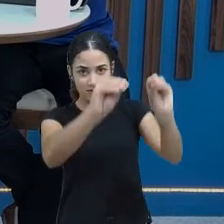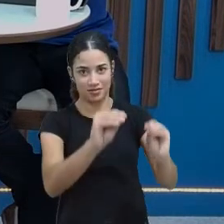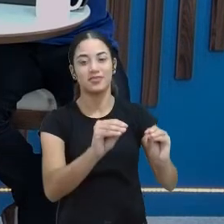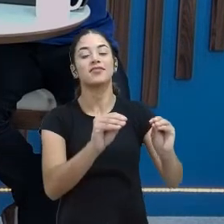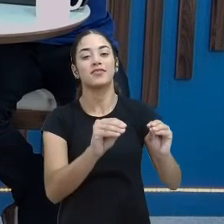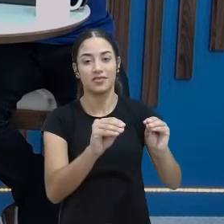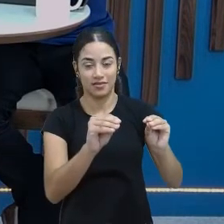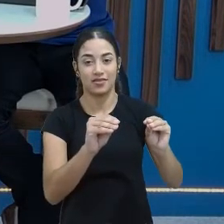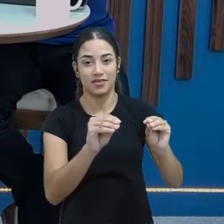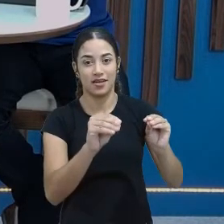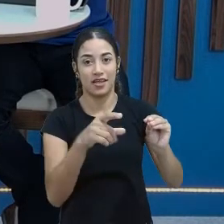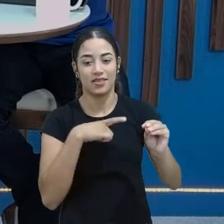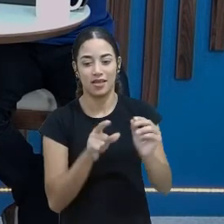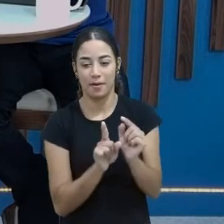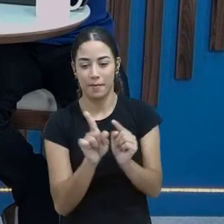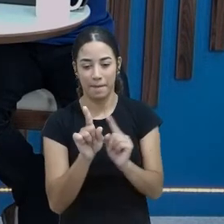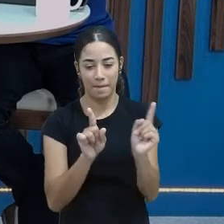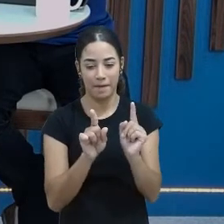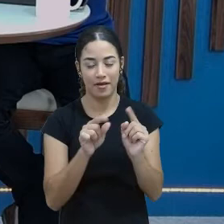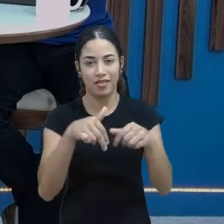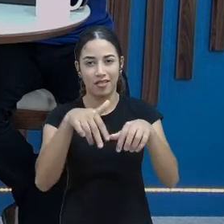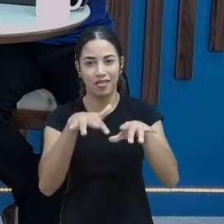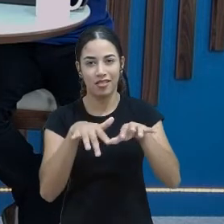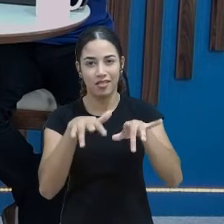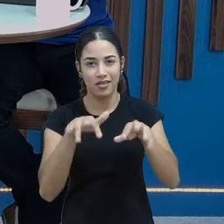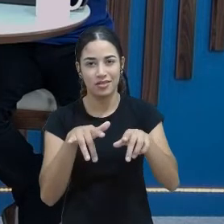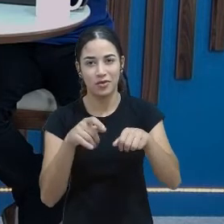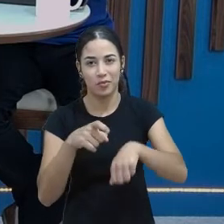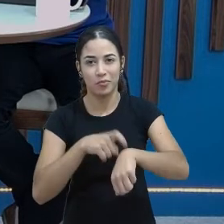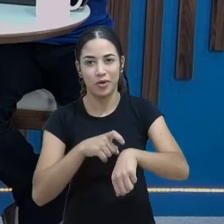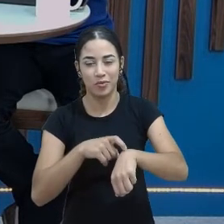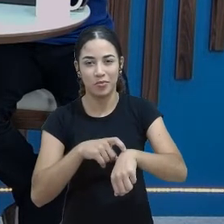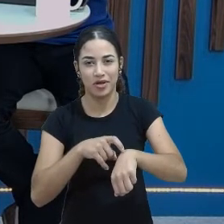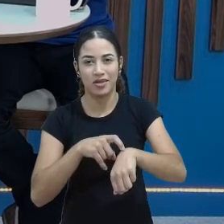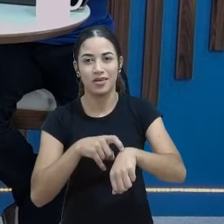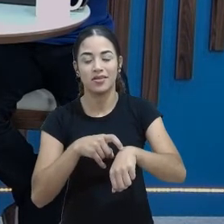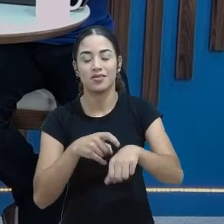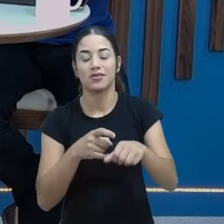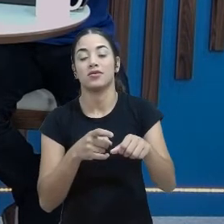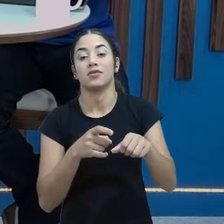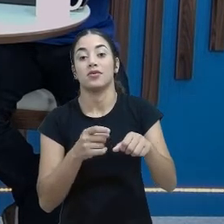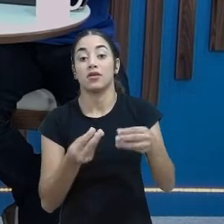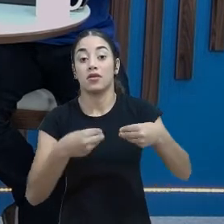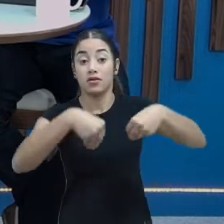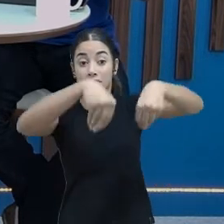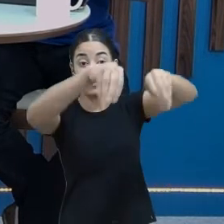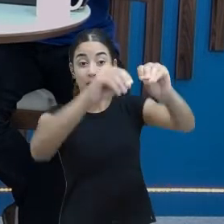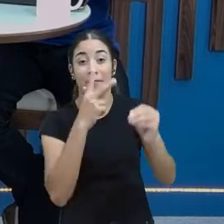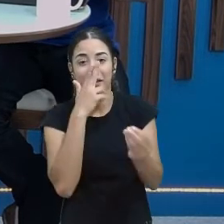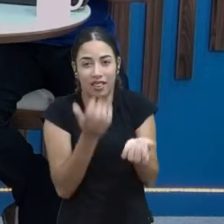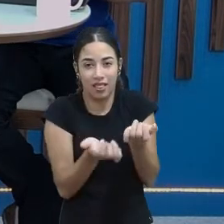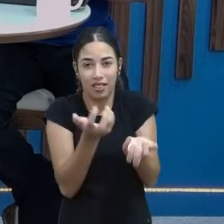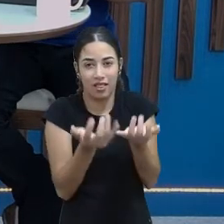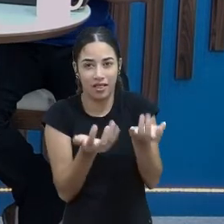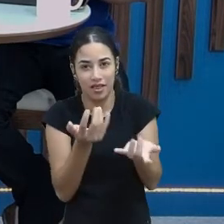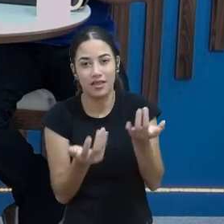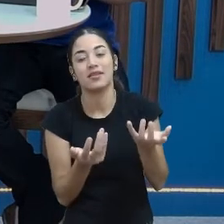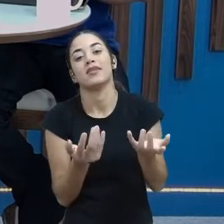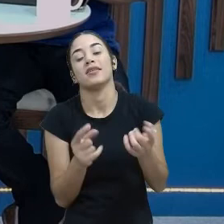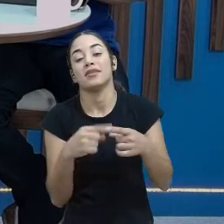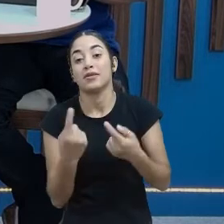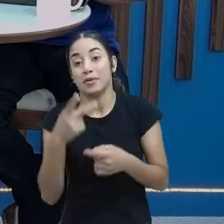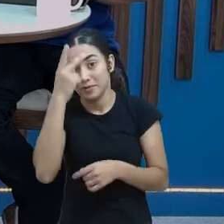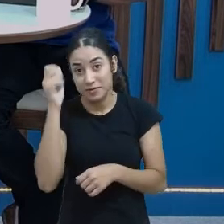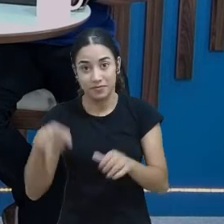o espinho, era mole, então queimava, quando furava, soltava o líquido que queimava. Então, o pessoal do sul que vieram para